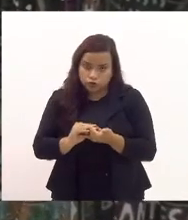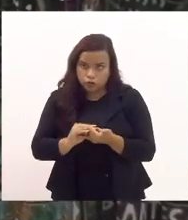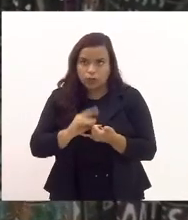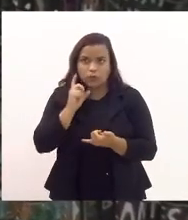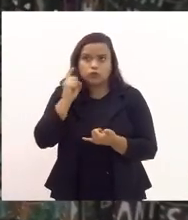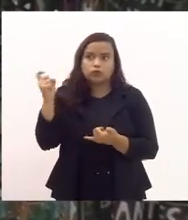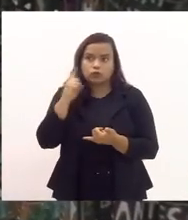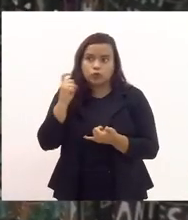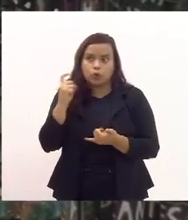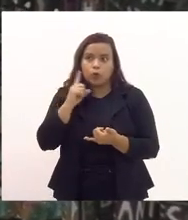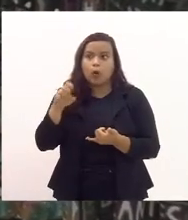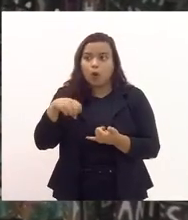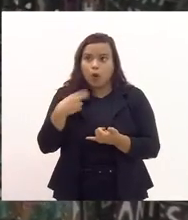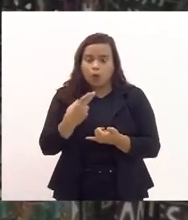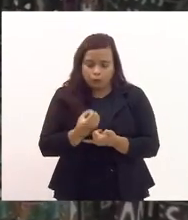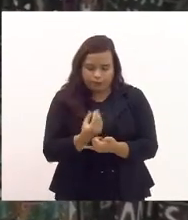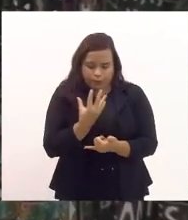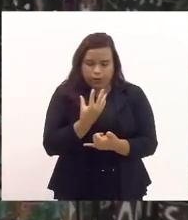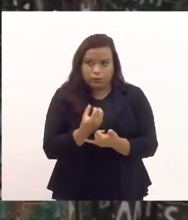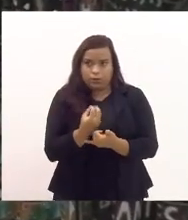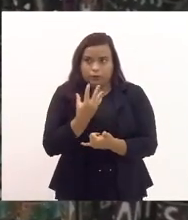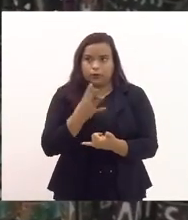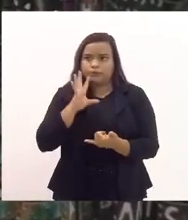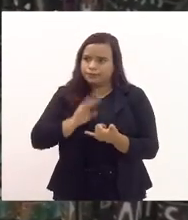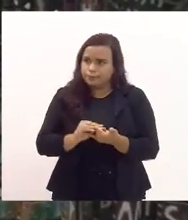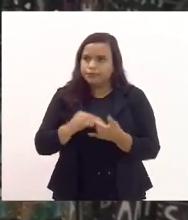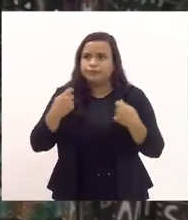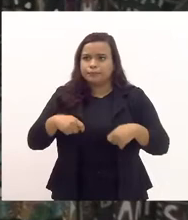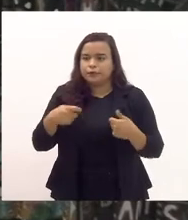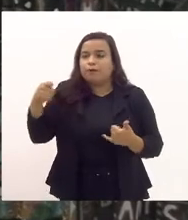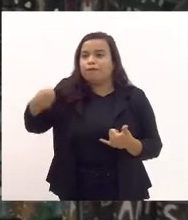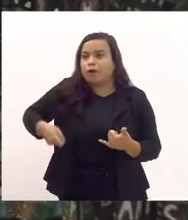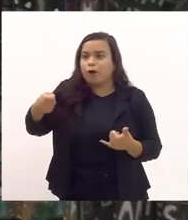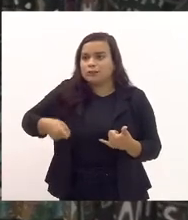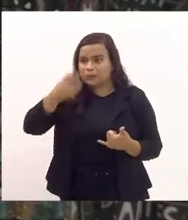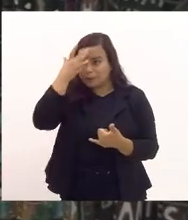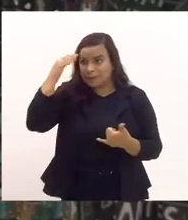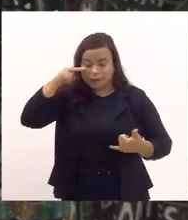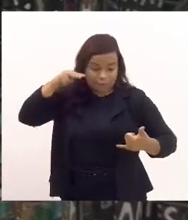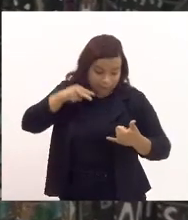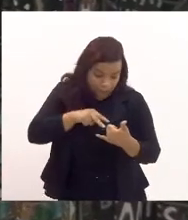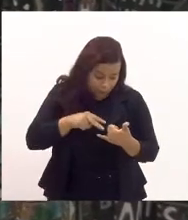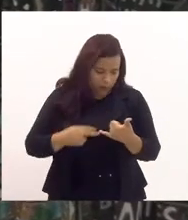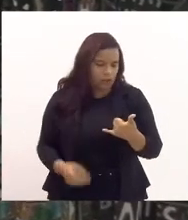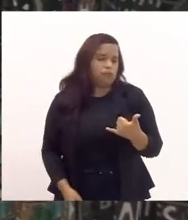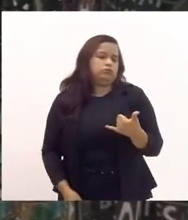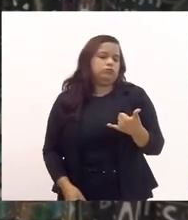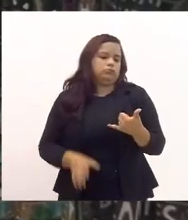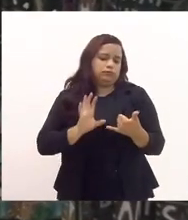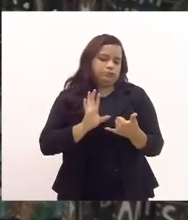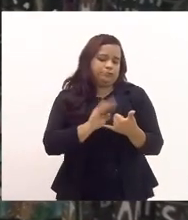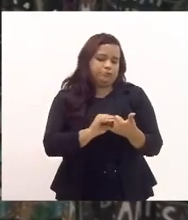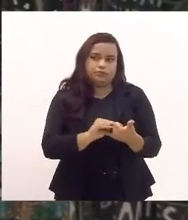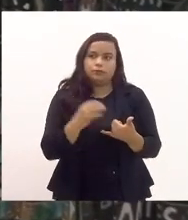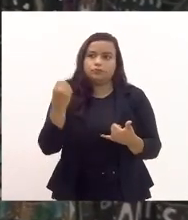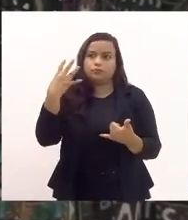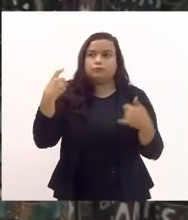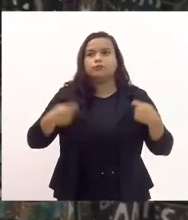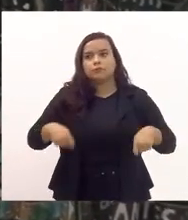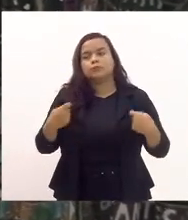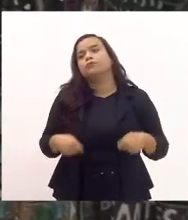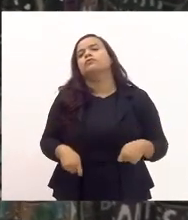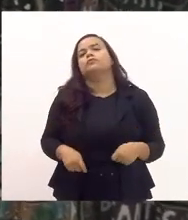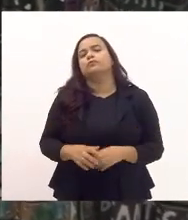sonoro ou pop-up forçando que o usuário Veja a informação e desligue o alerta